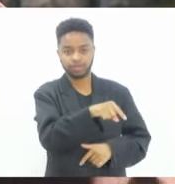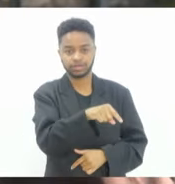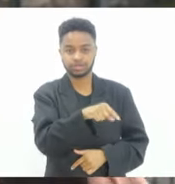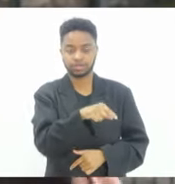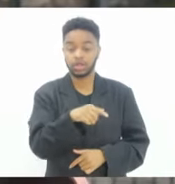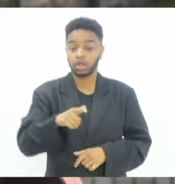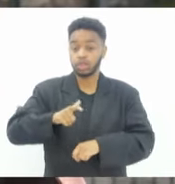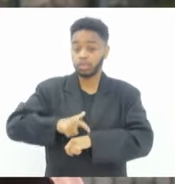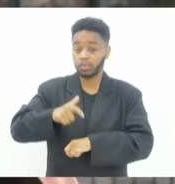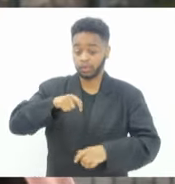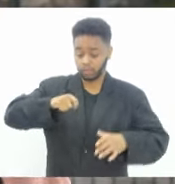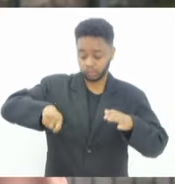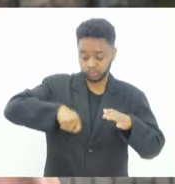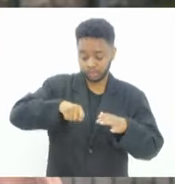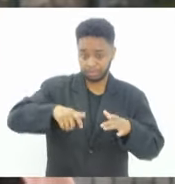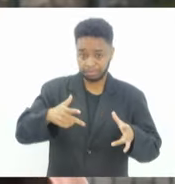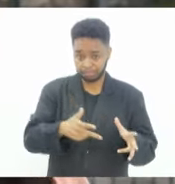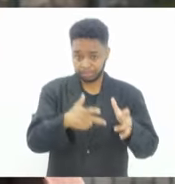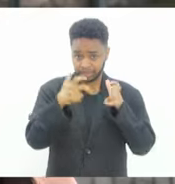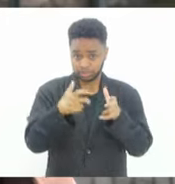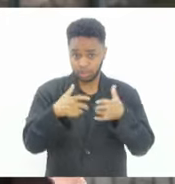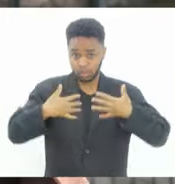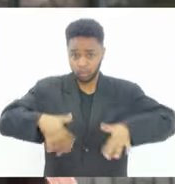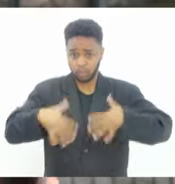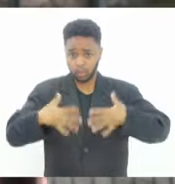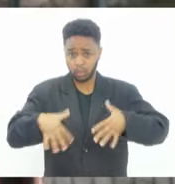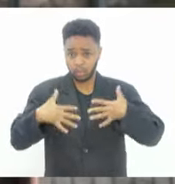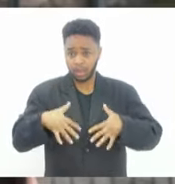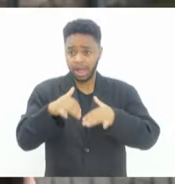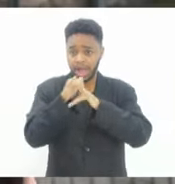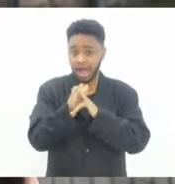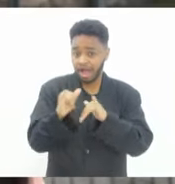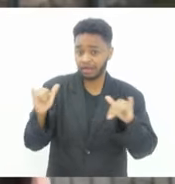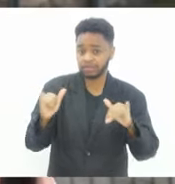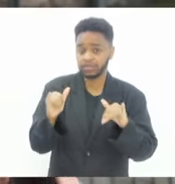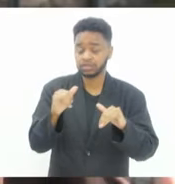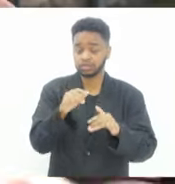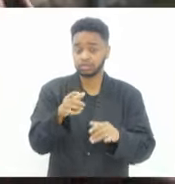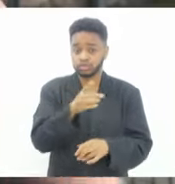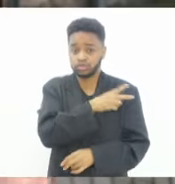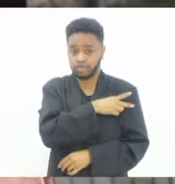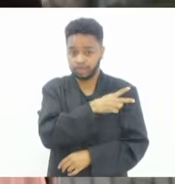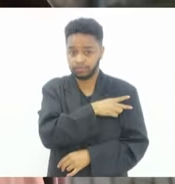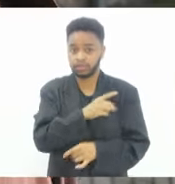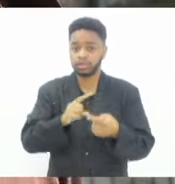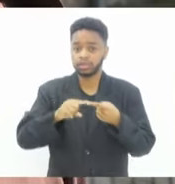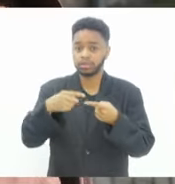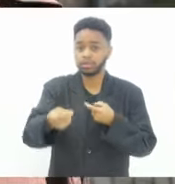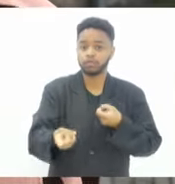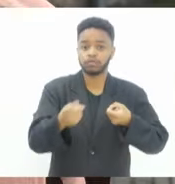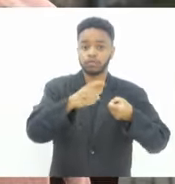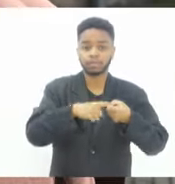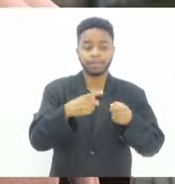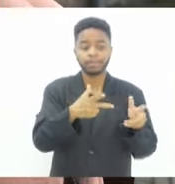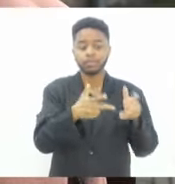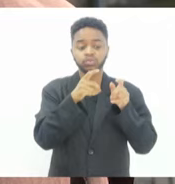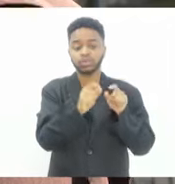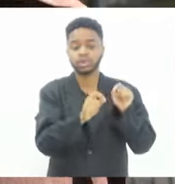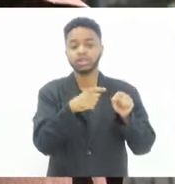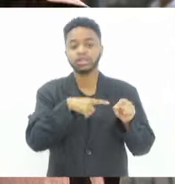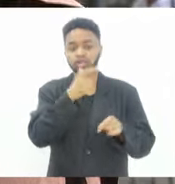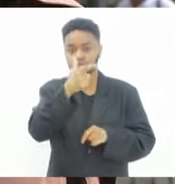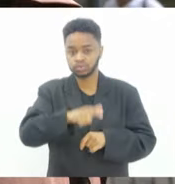o cozinheiro se dá conta disso, ele se apavora, vem avisar ao superior, retornando à dispensa, vê que os pães estão